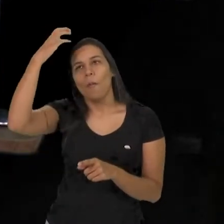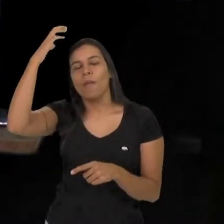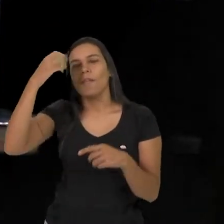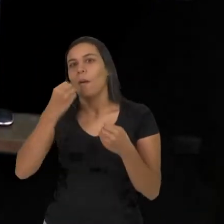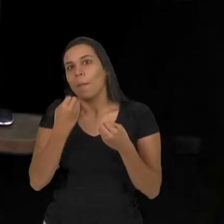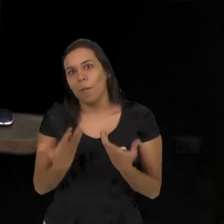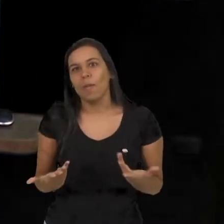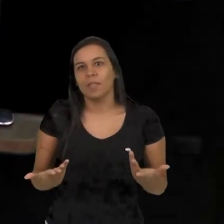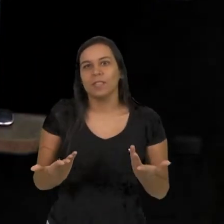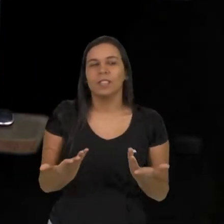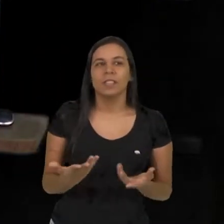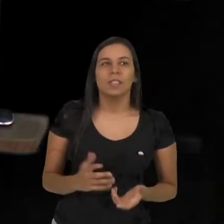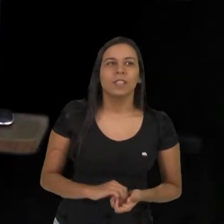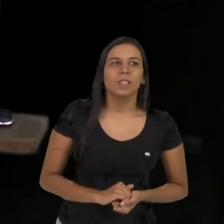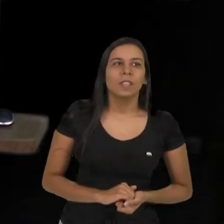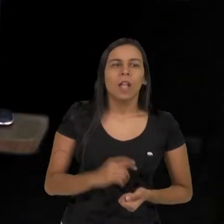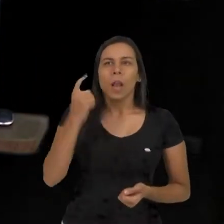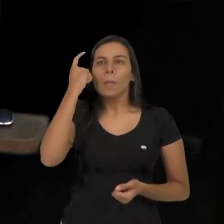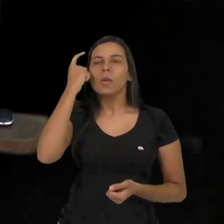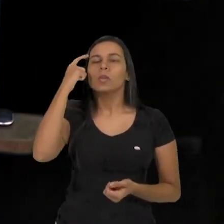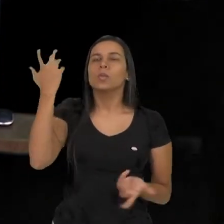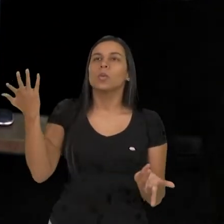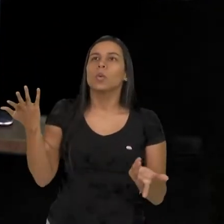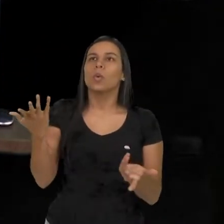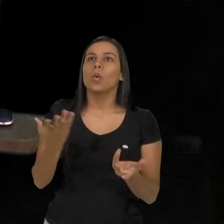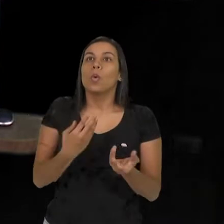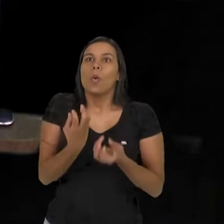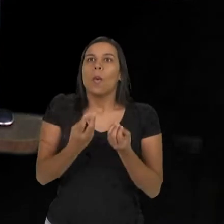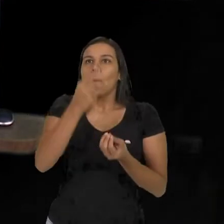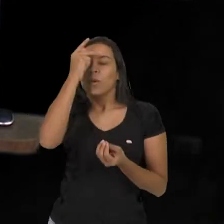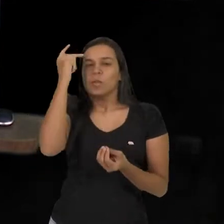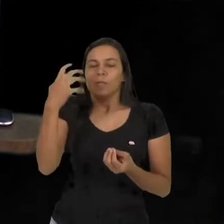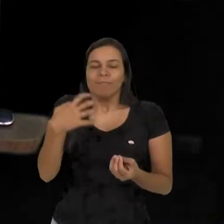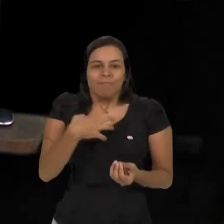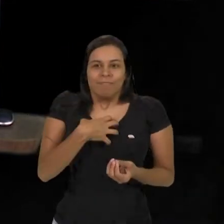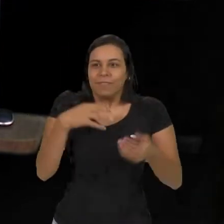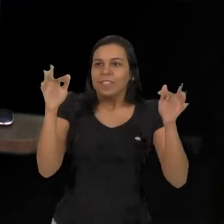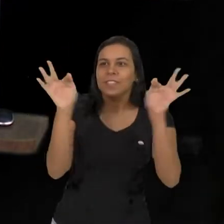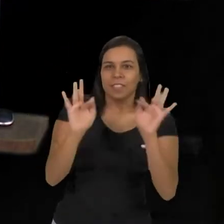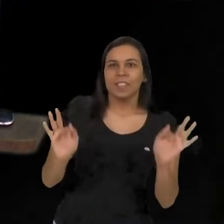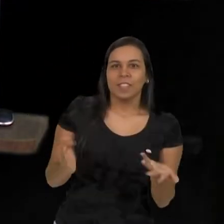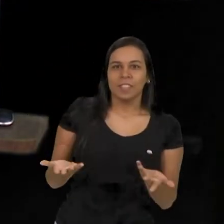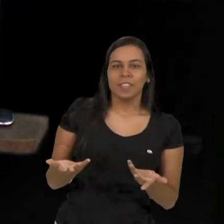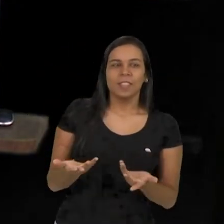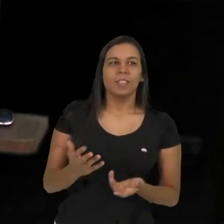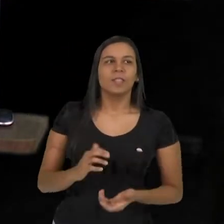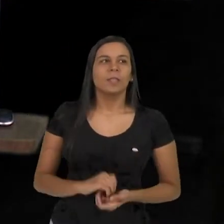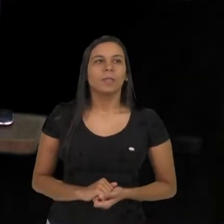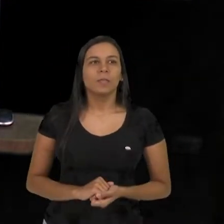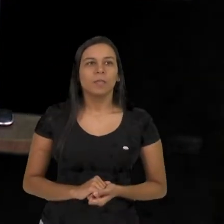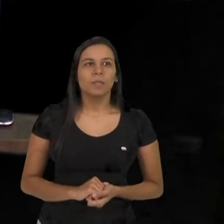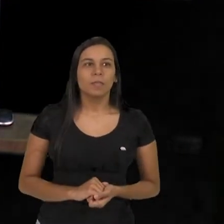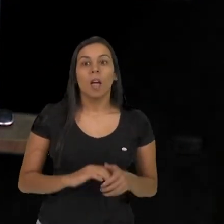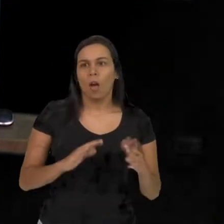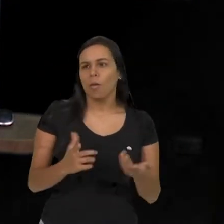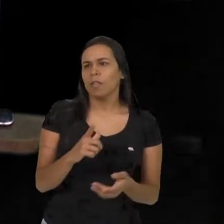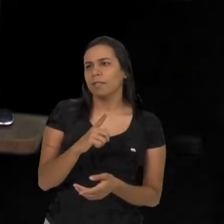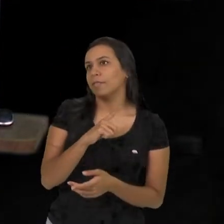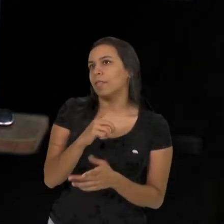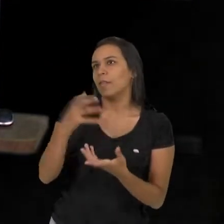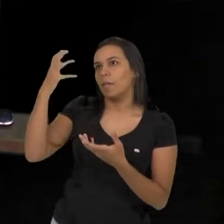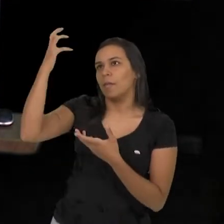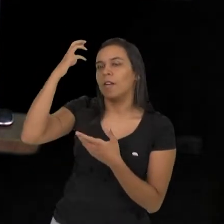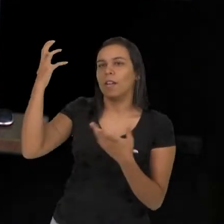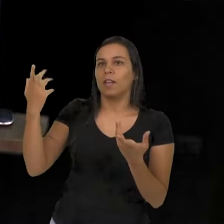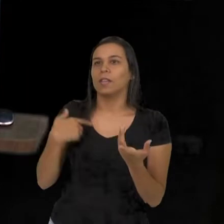dela, ela pensou muito na dignidade da pessoa, como eles ficam felizes, né? Se você botar no YouTube, a reação deles quando agora tem um banho e tal. Isso se expandiu pelo mundo,